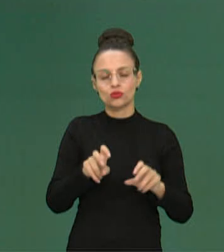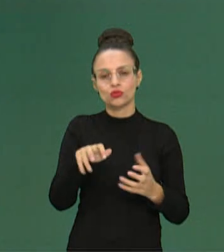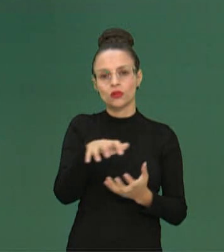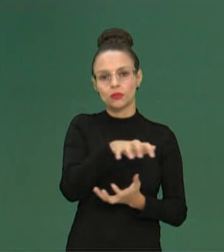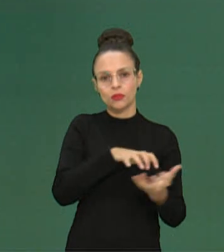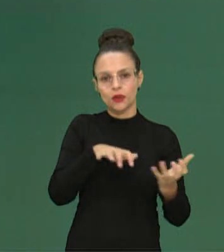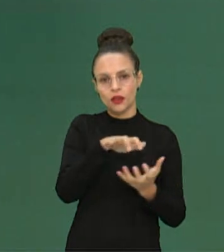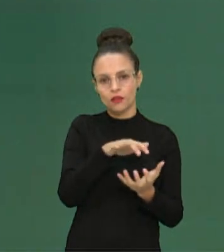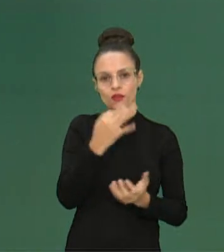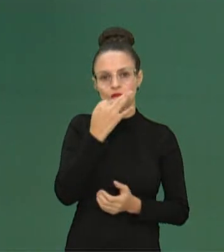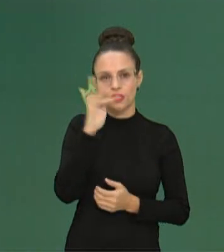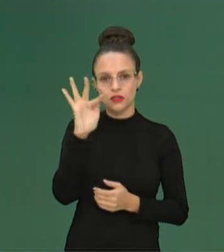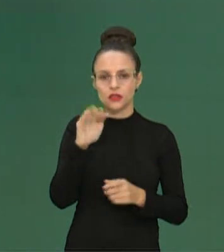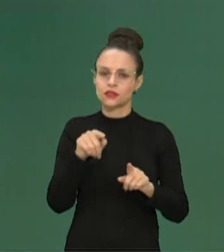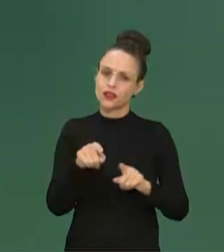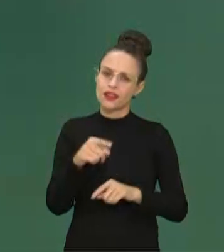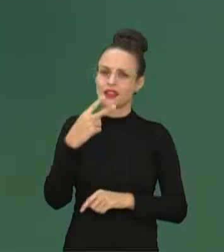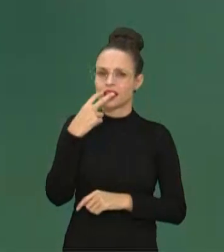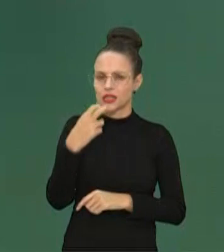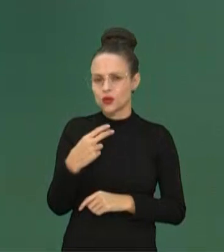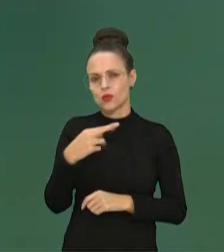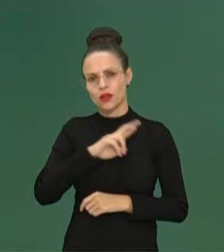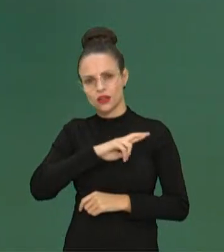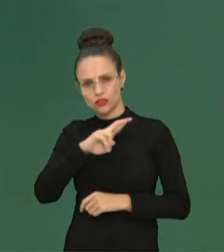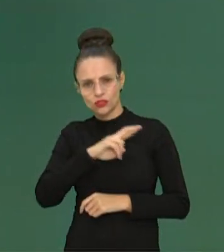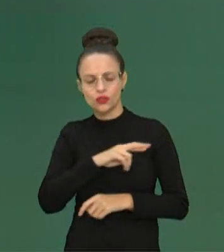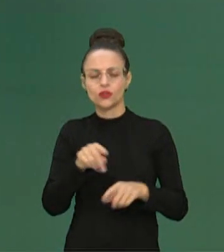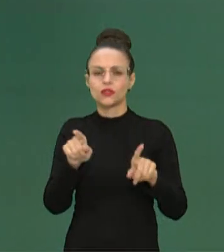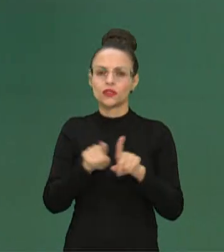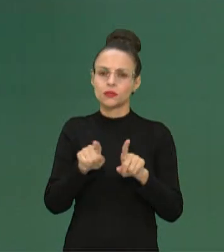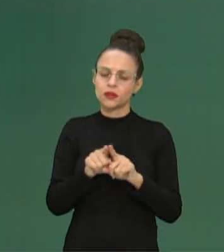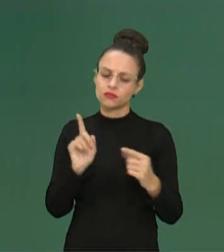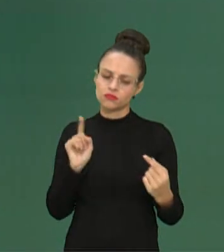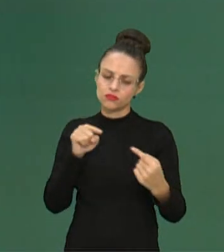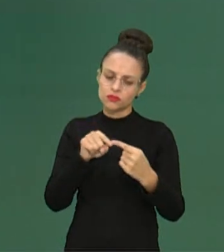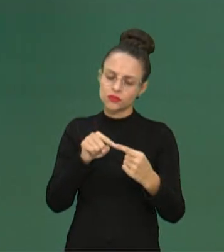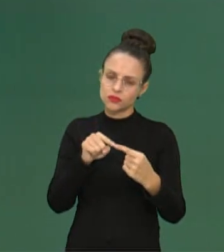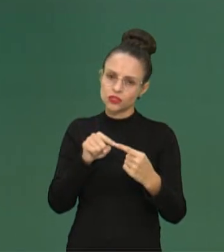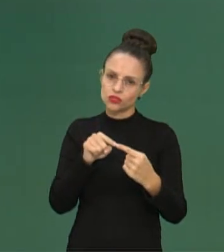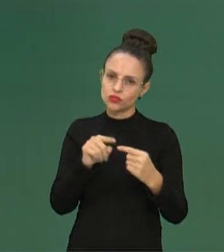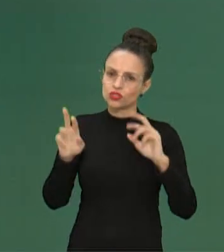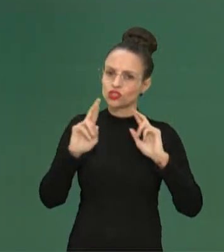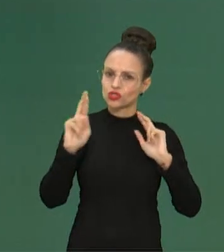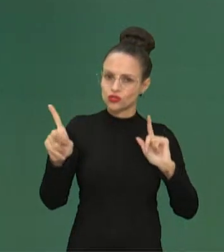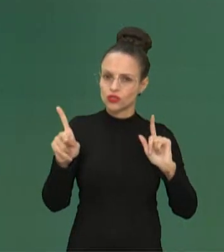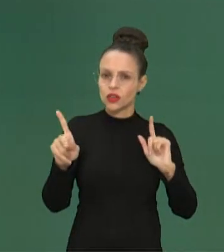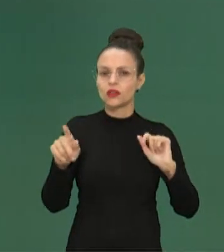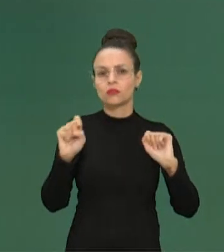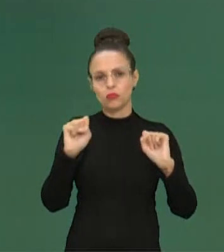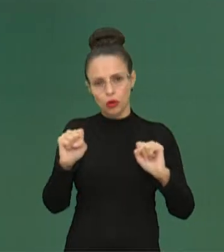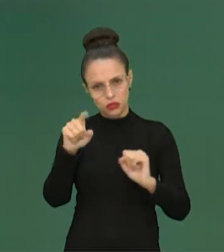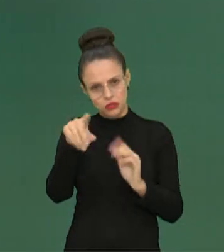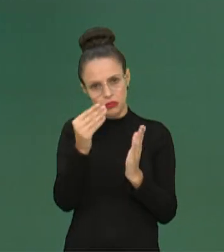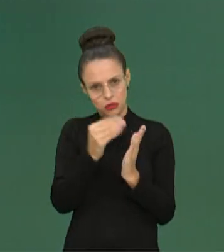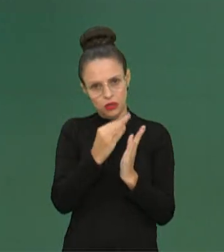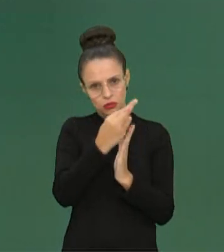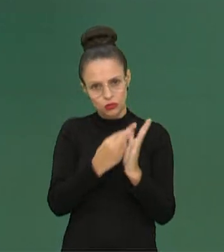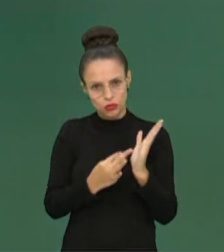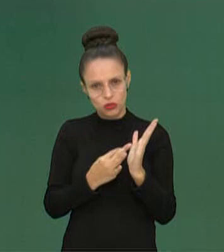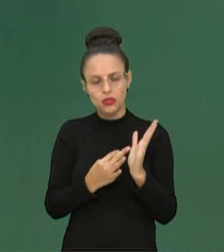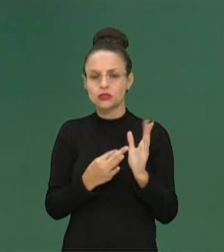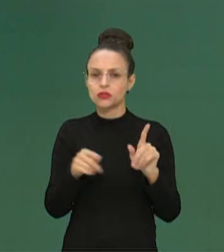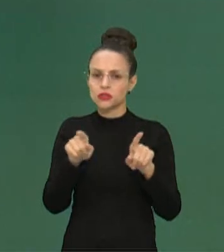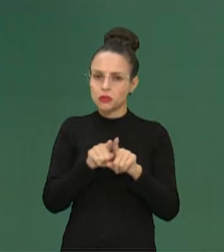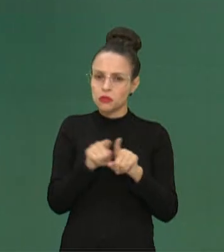e você vai dizer que eles têm uma língua, que eles têm uma religião, e que eles se identificam diferente. Você pode ter citado aí desde o